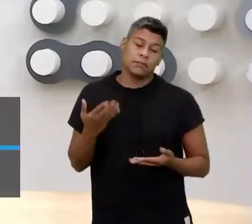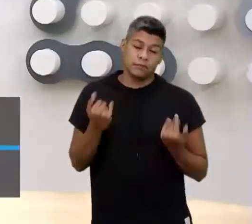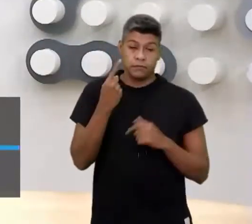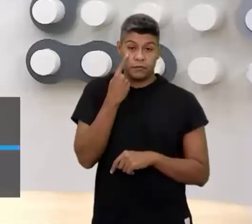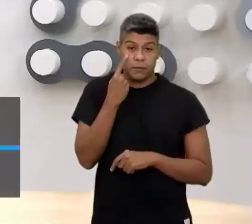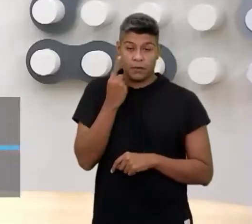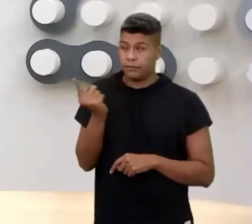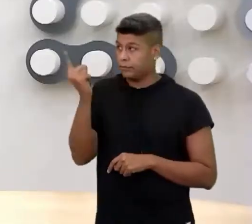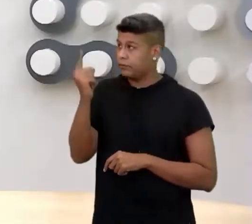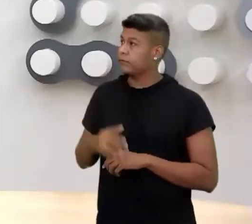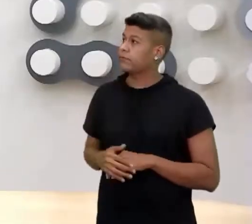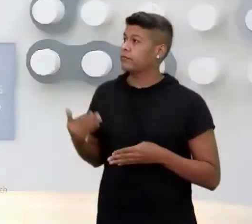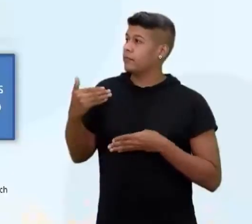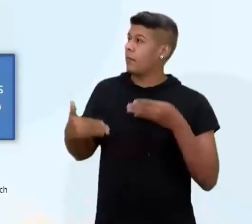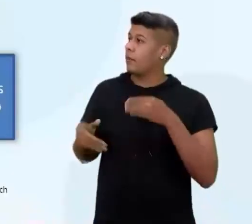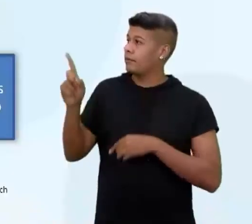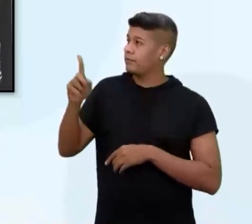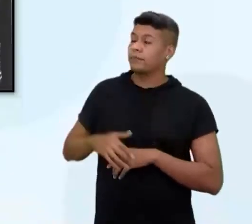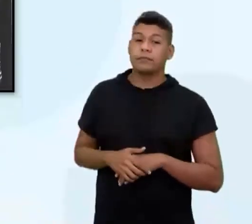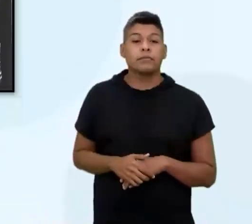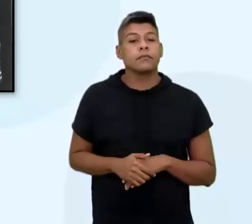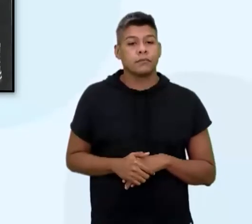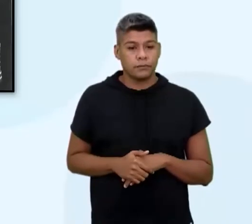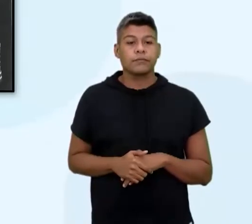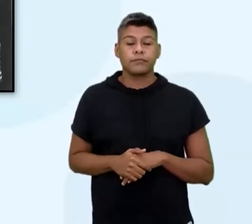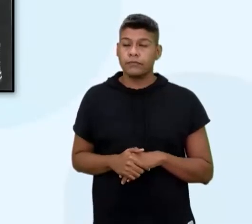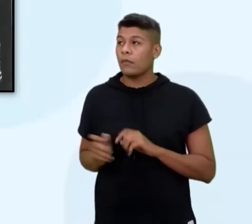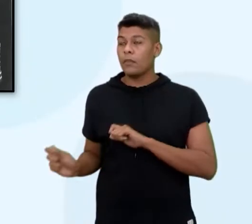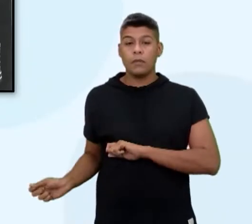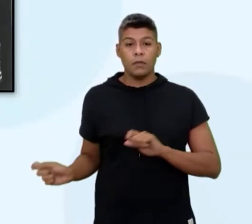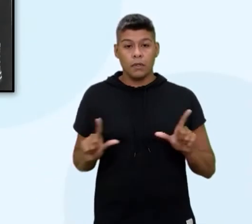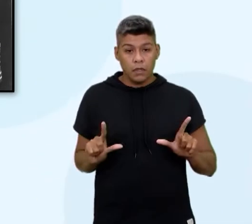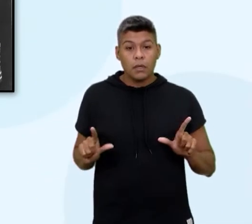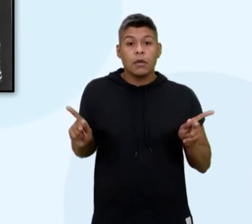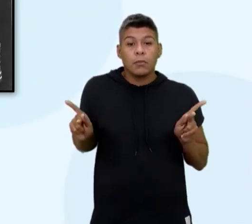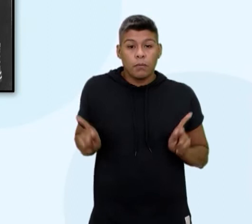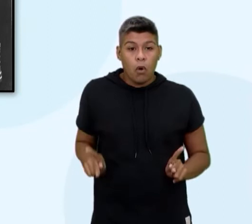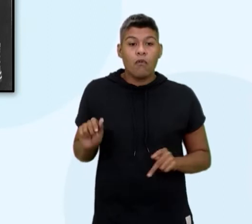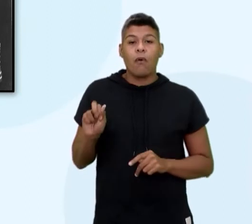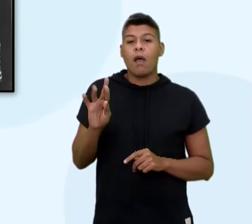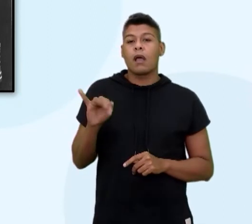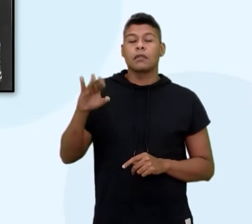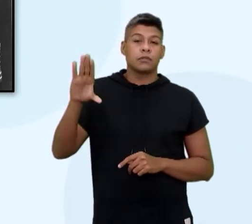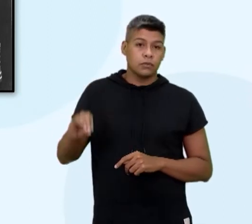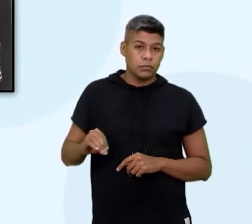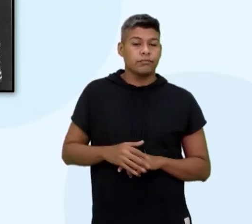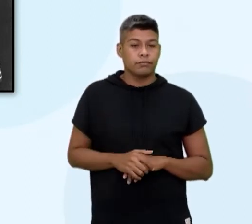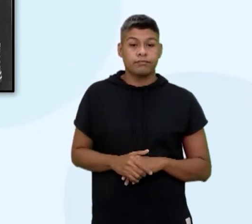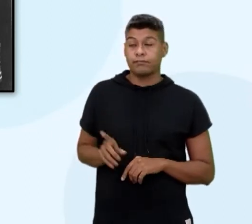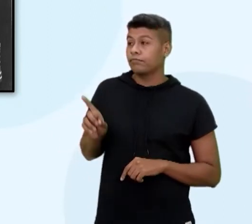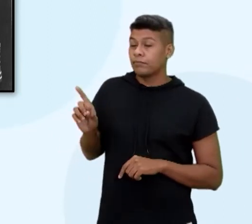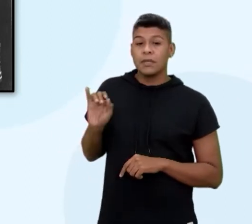uma olhadinha no nosso slide. Na tela, povos do Ártico.